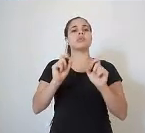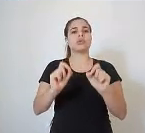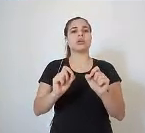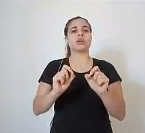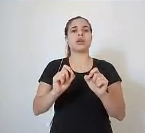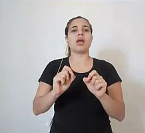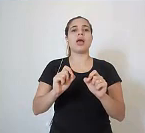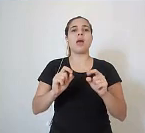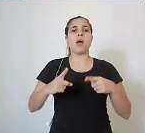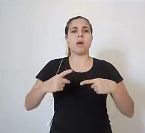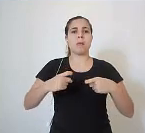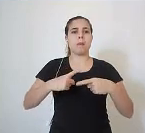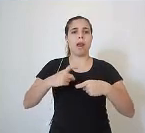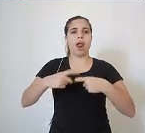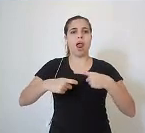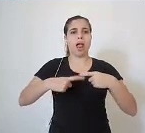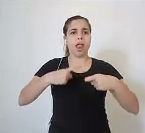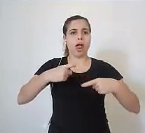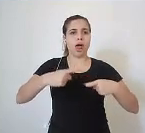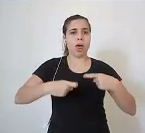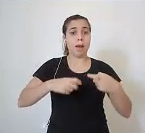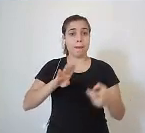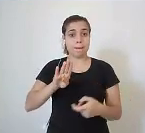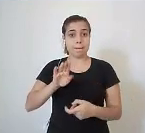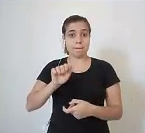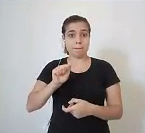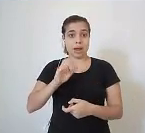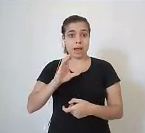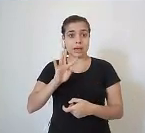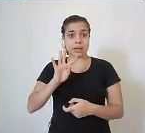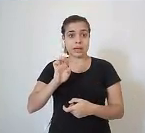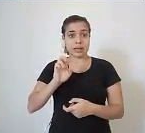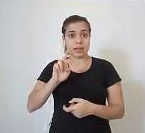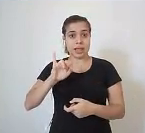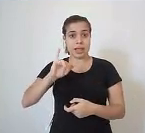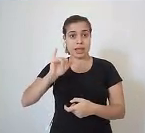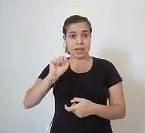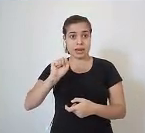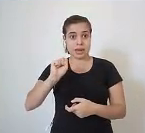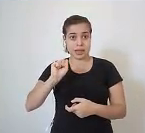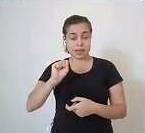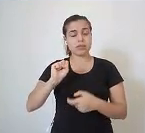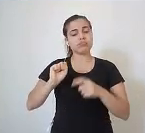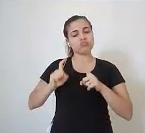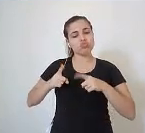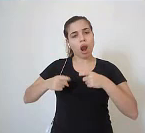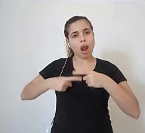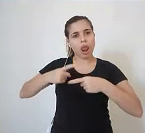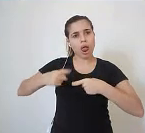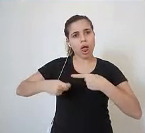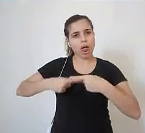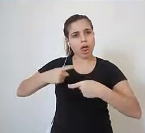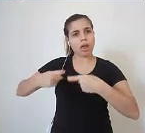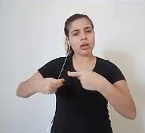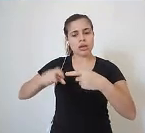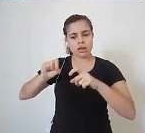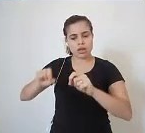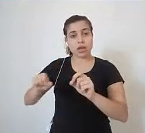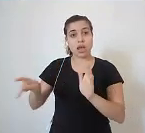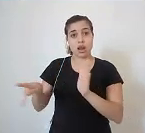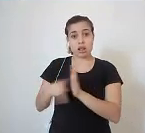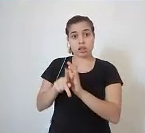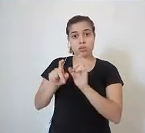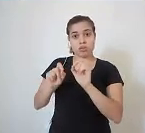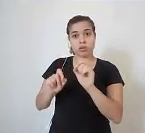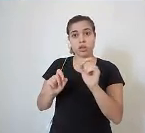e algumas bactérias, conhecidas como cianobactérias. Então, esses